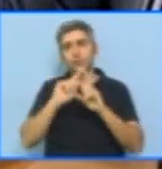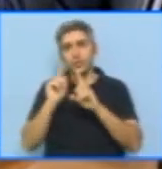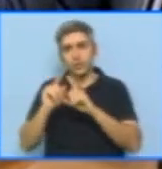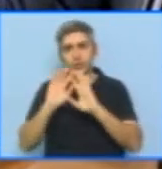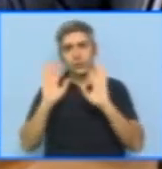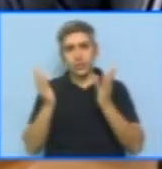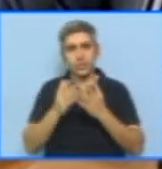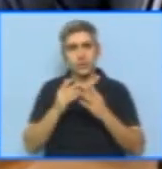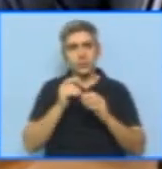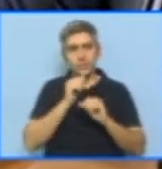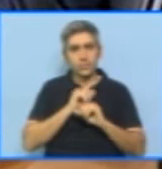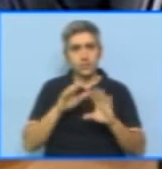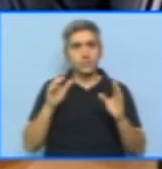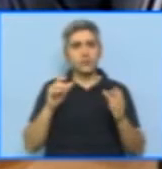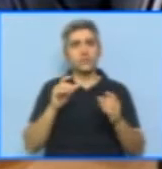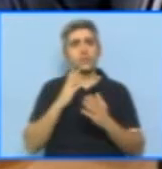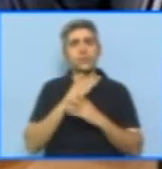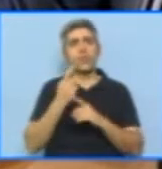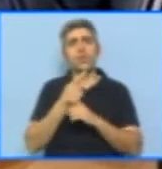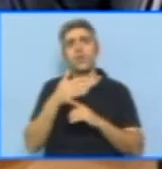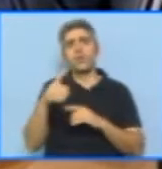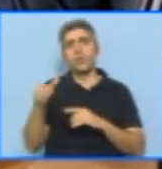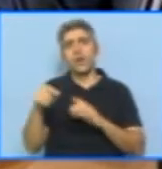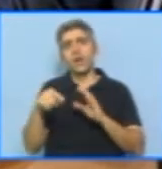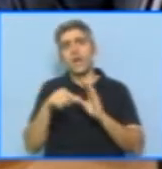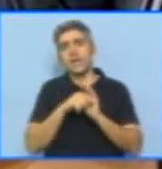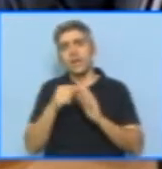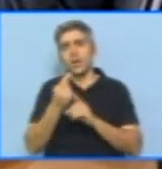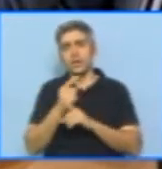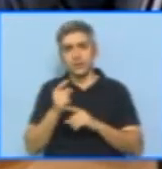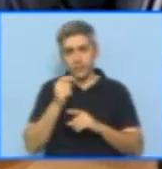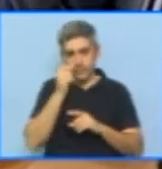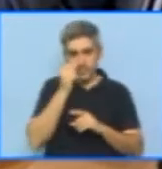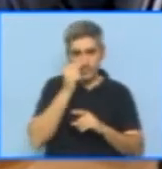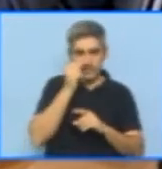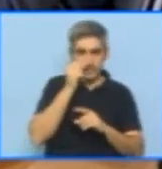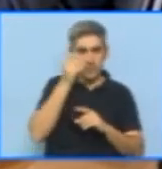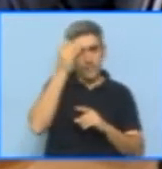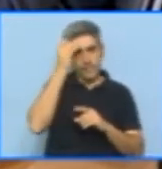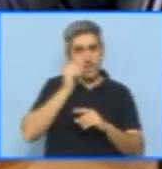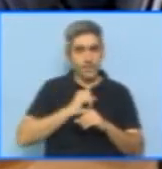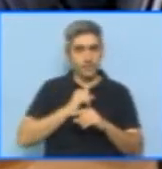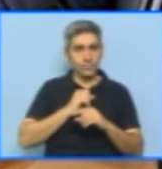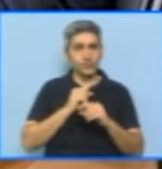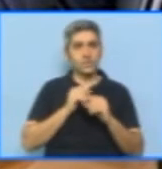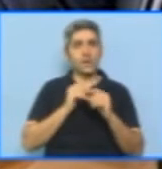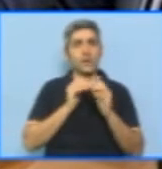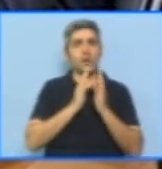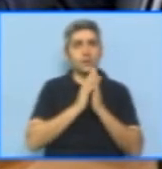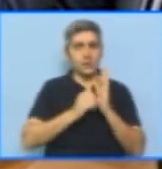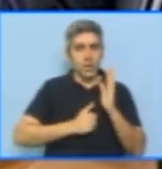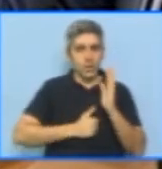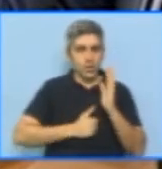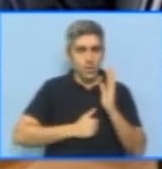notícia só por aspectos, enfim, marginais, para não dizer negativos, não é? E aí creio que da parte da Igreja Católica, dos